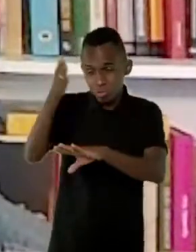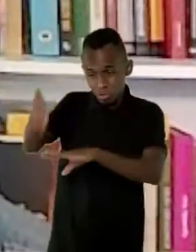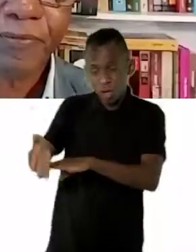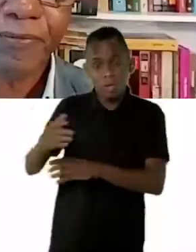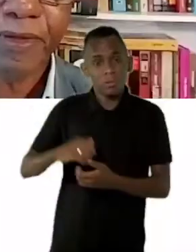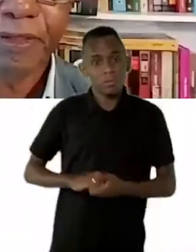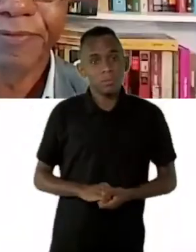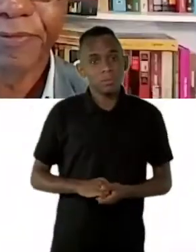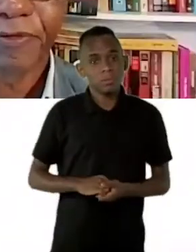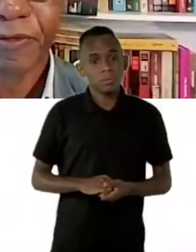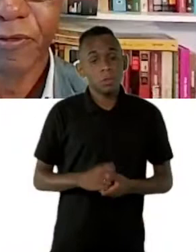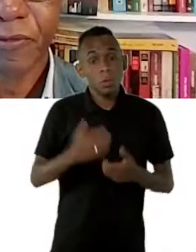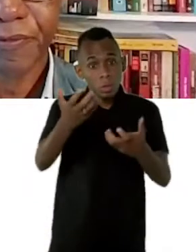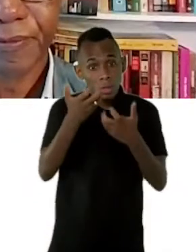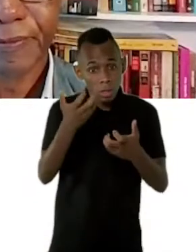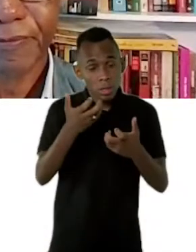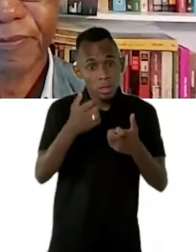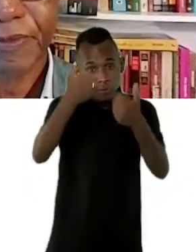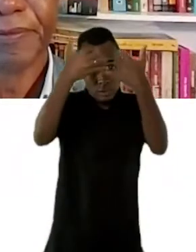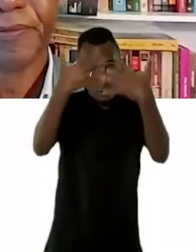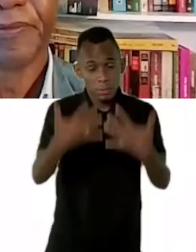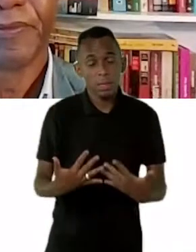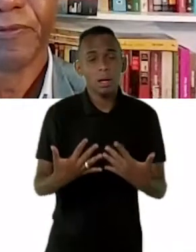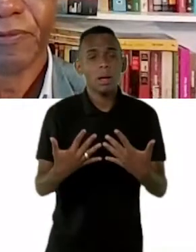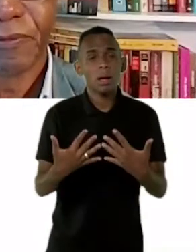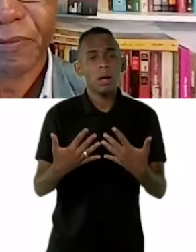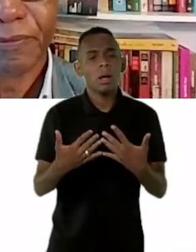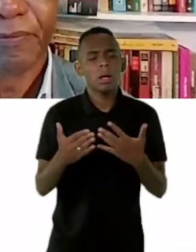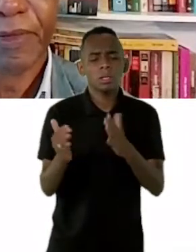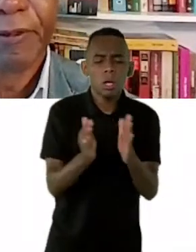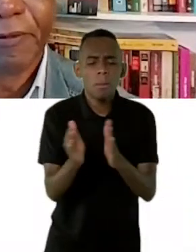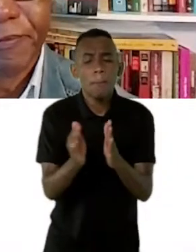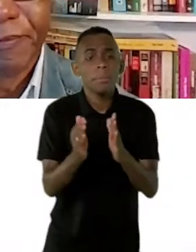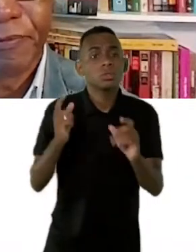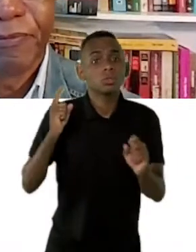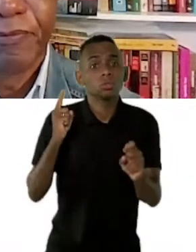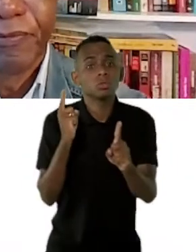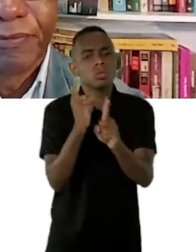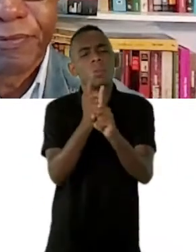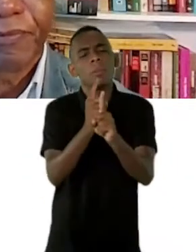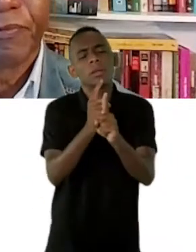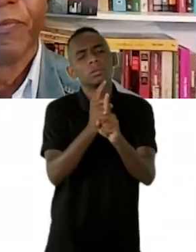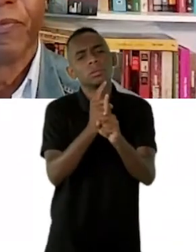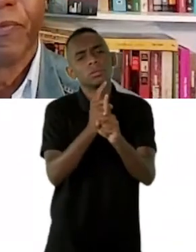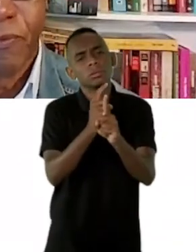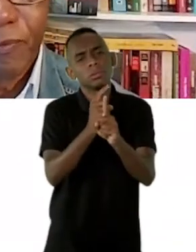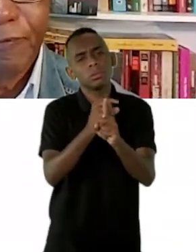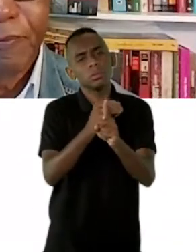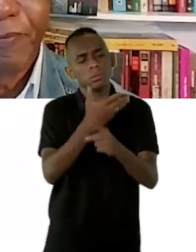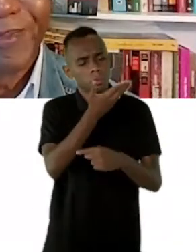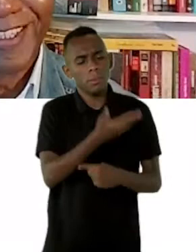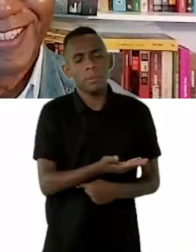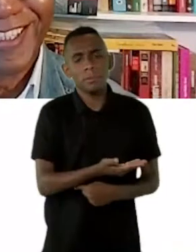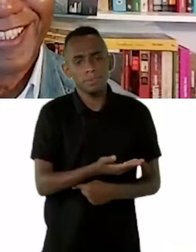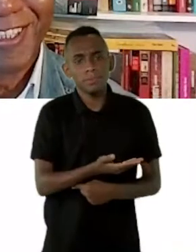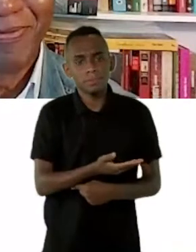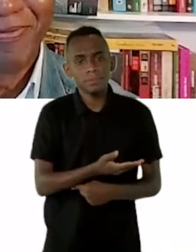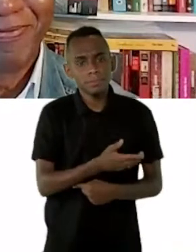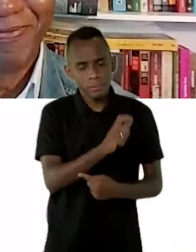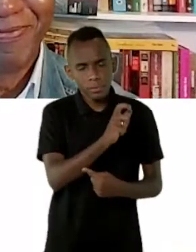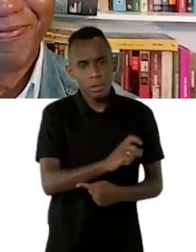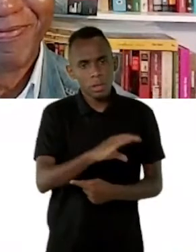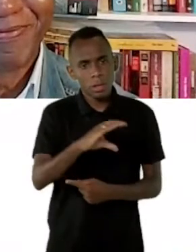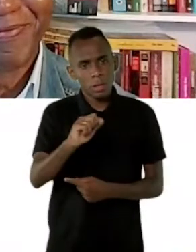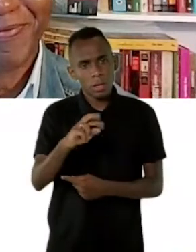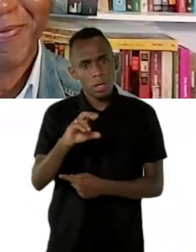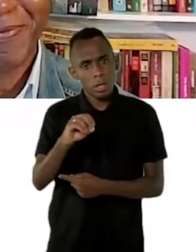falasse agora, Tom, sobre esse momento da descoberta da Carolina. Estou fatiando os assuntos, mas